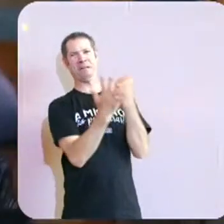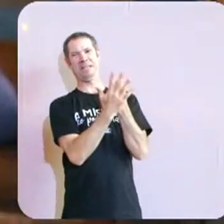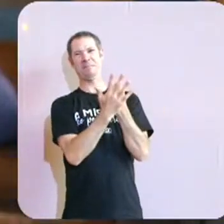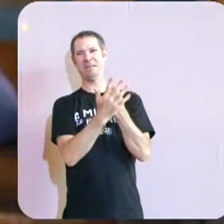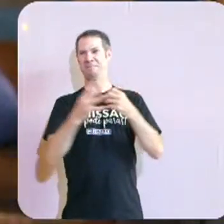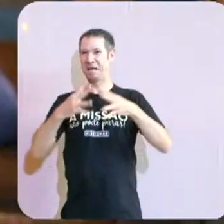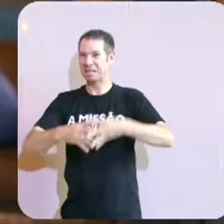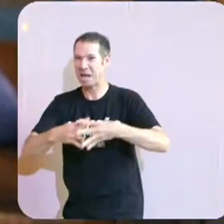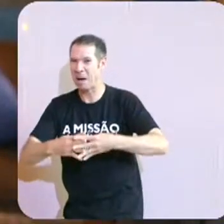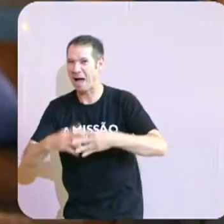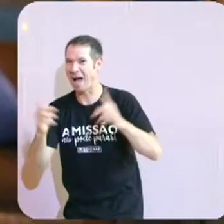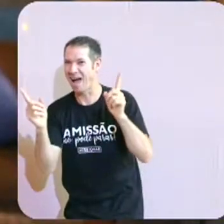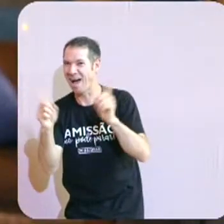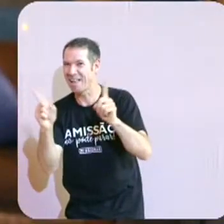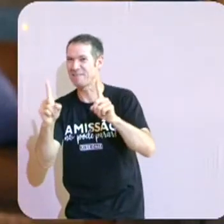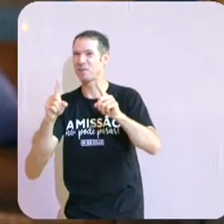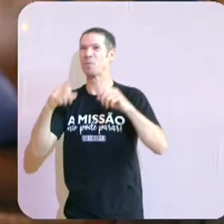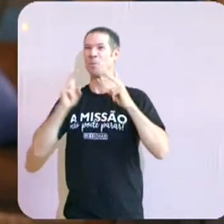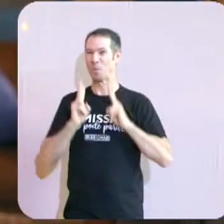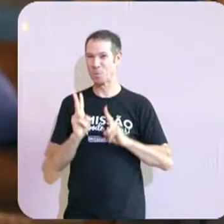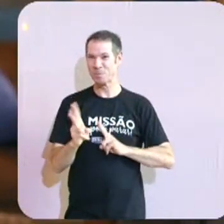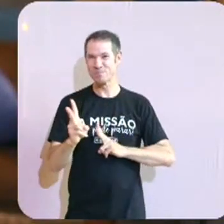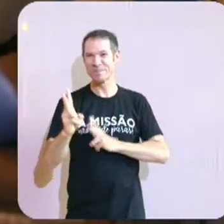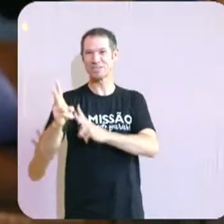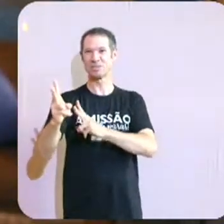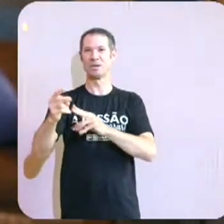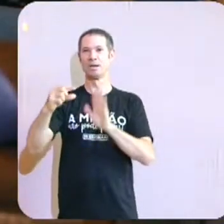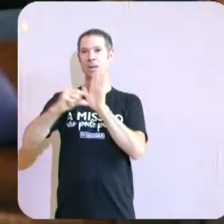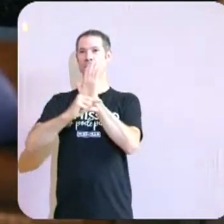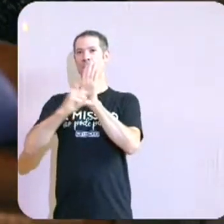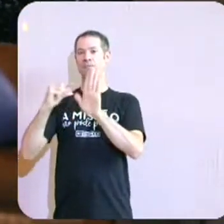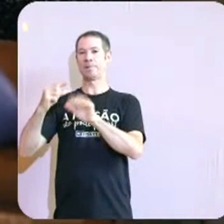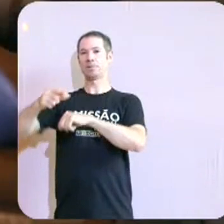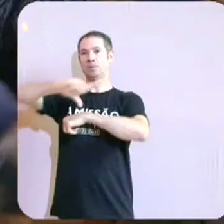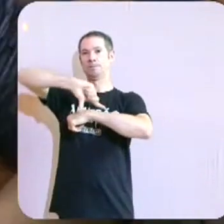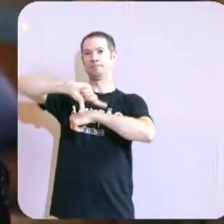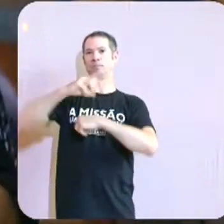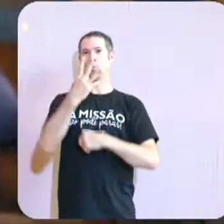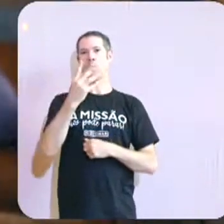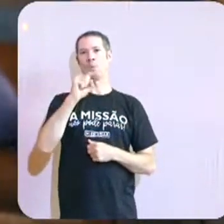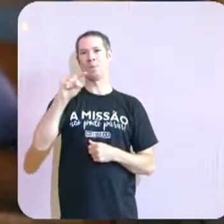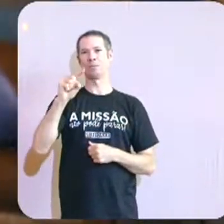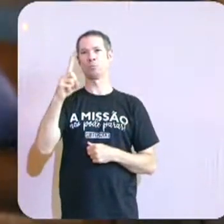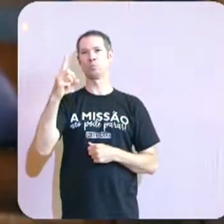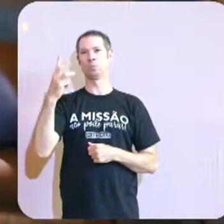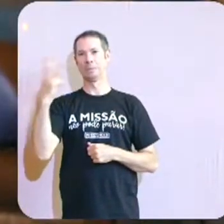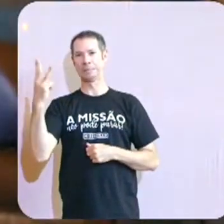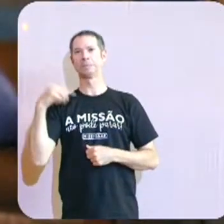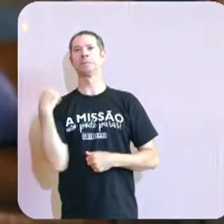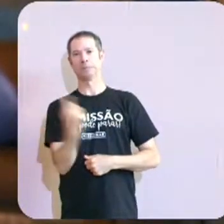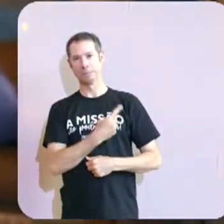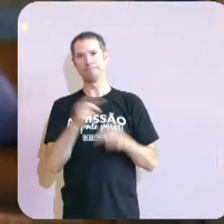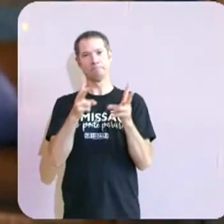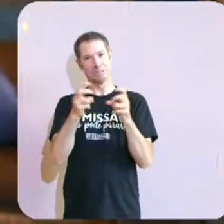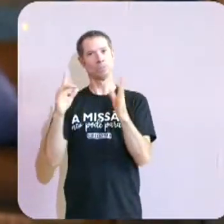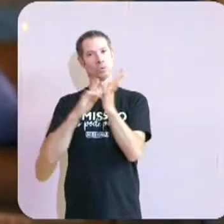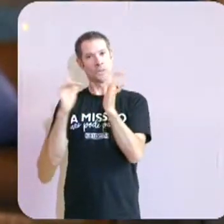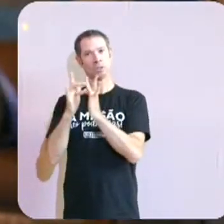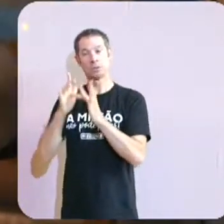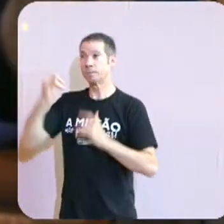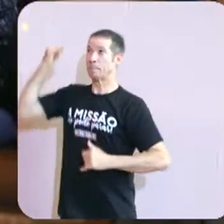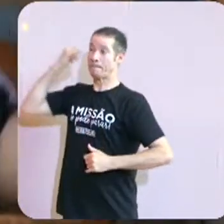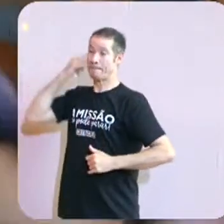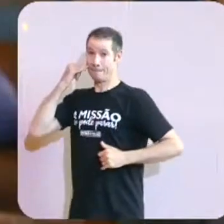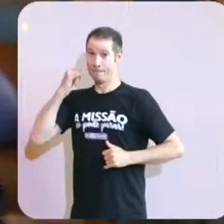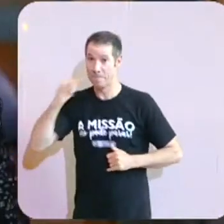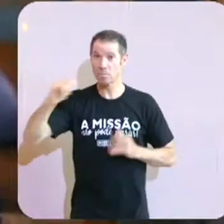tão terrível que a gente vive nos dias de hoje. Nos versos anteriores, de 4 até o 13, a gente viu Jesus profetizando